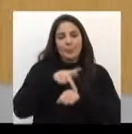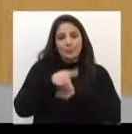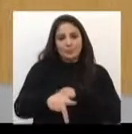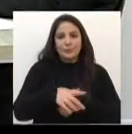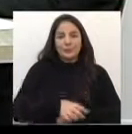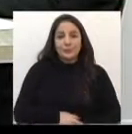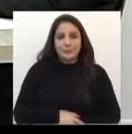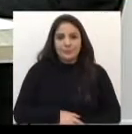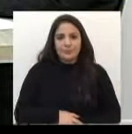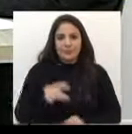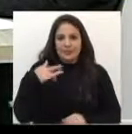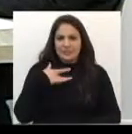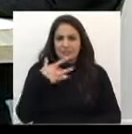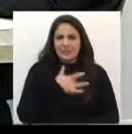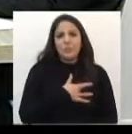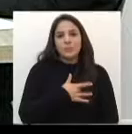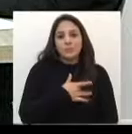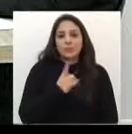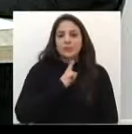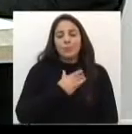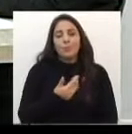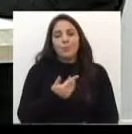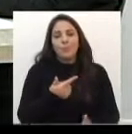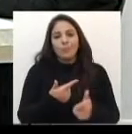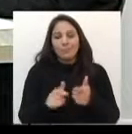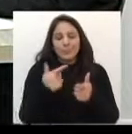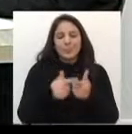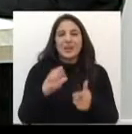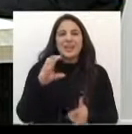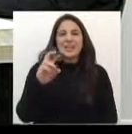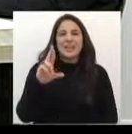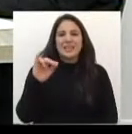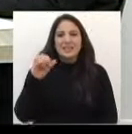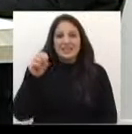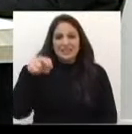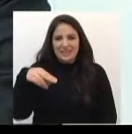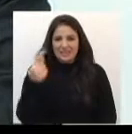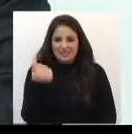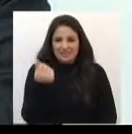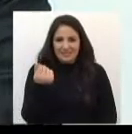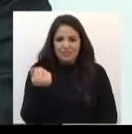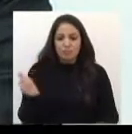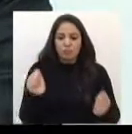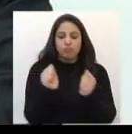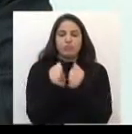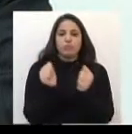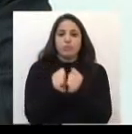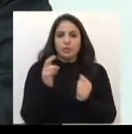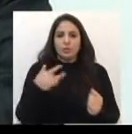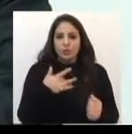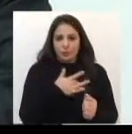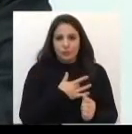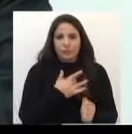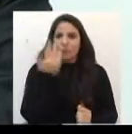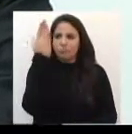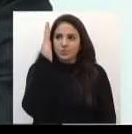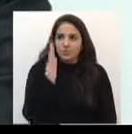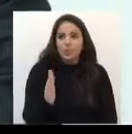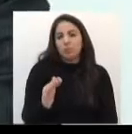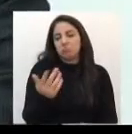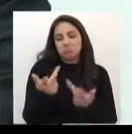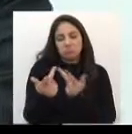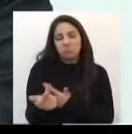Fundo. A saúde vem numa situação de crise, eu acho que ela se junta à própria situação de crise nacional, né,